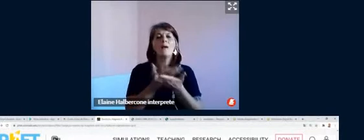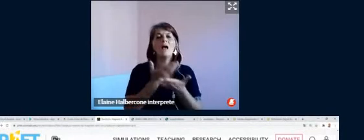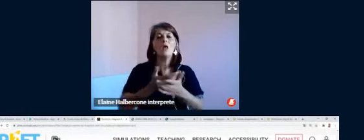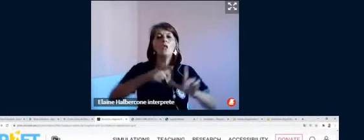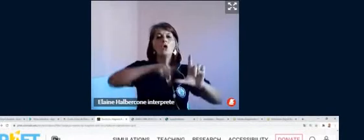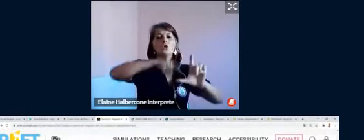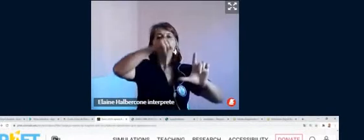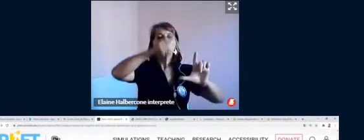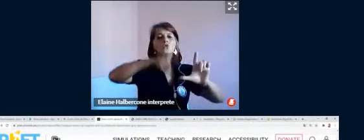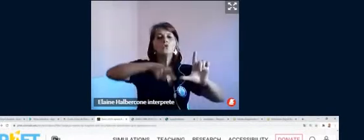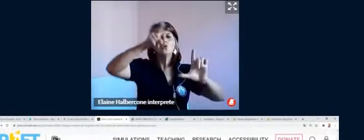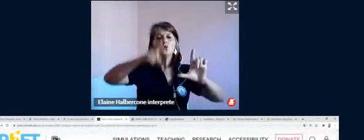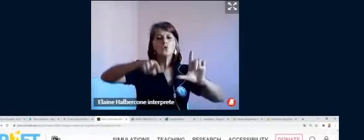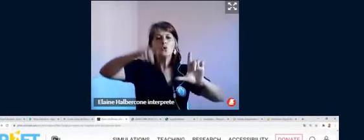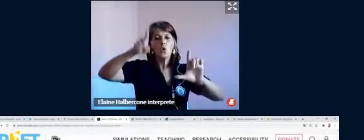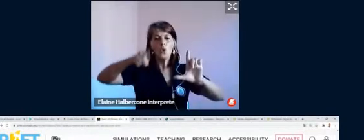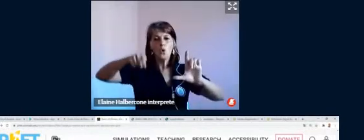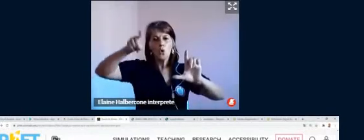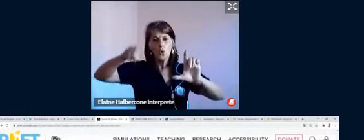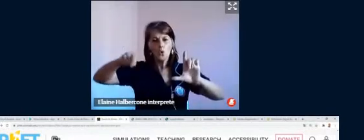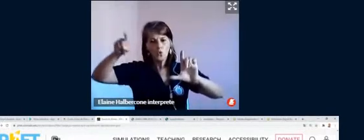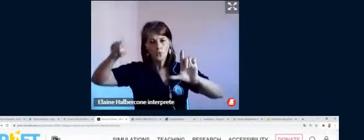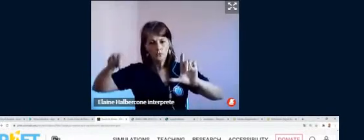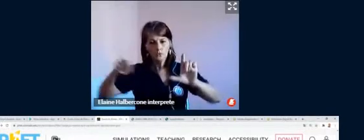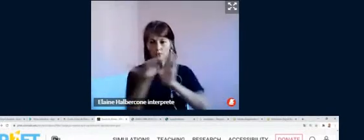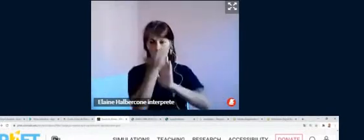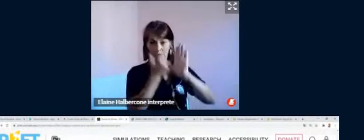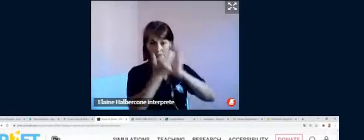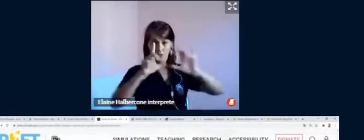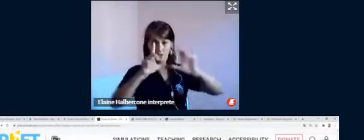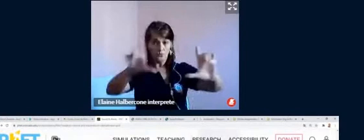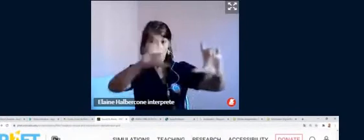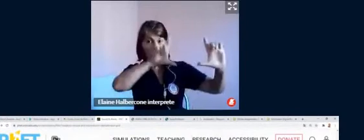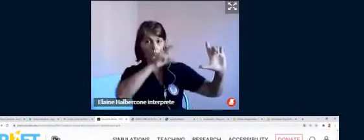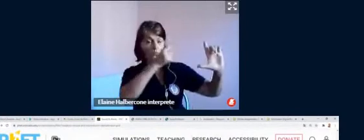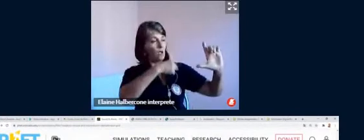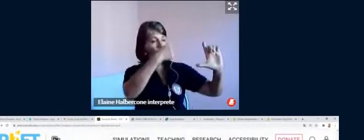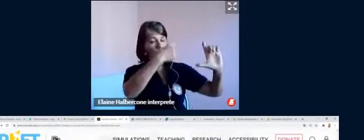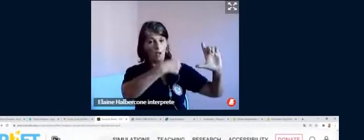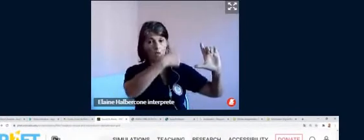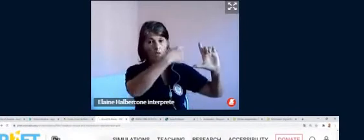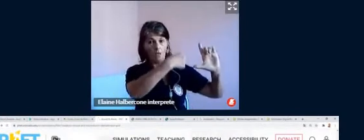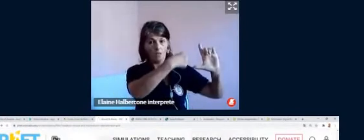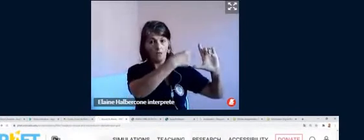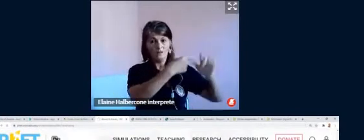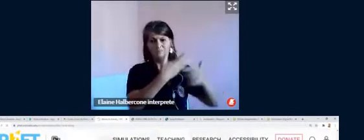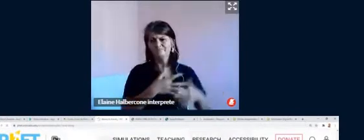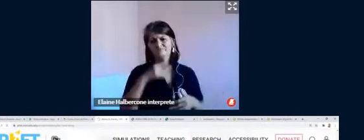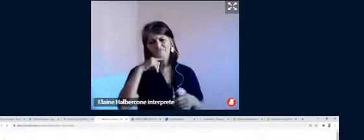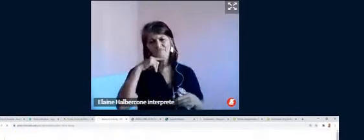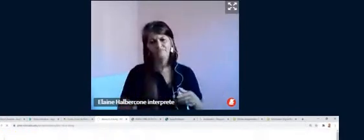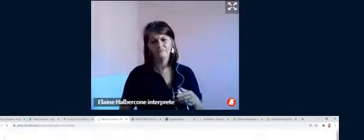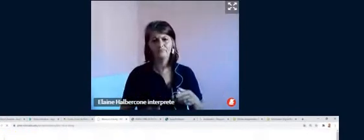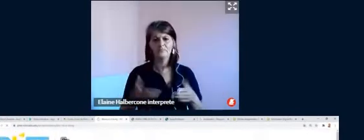eu ia discutir com vocês alguns tópicos, somente desenhando no quadro, que eu já fiz isso antes e não funciona. Aí eu chego com isso